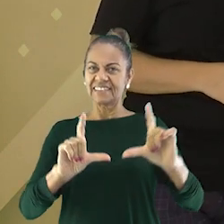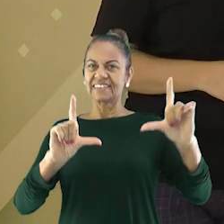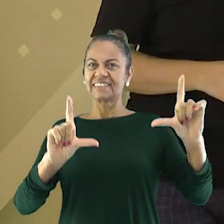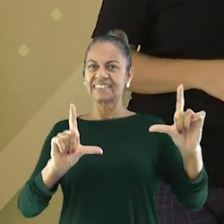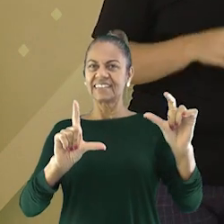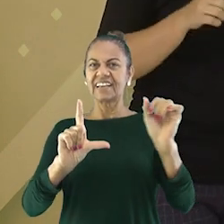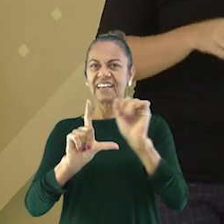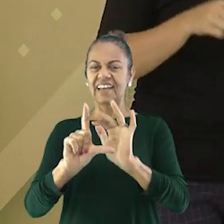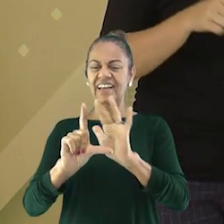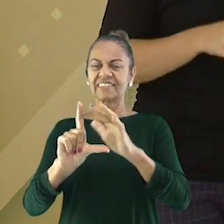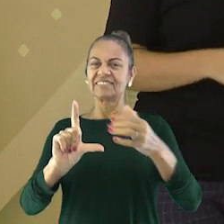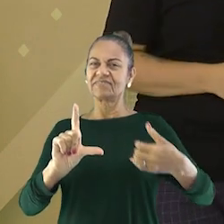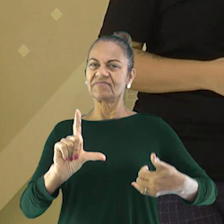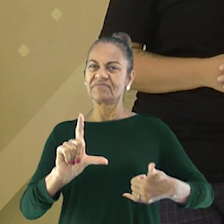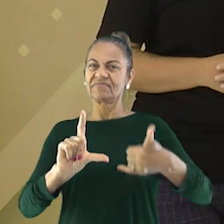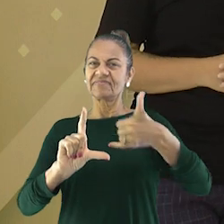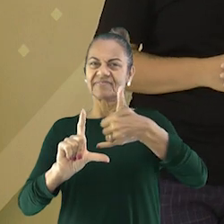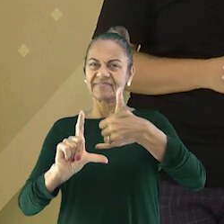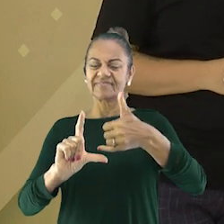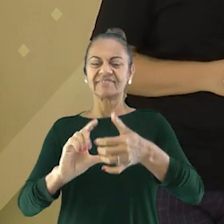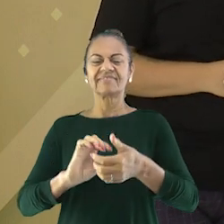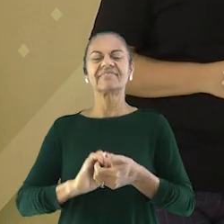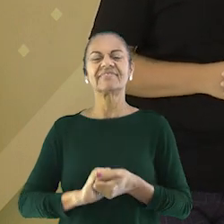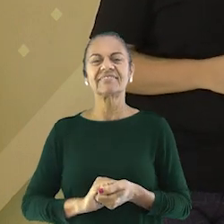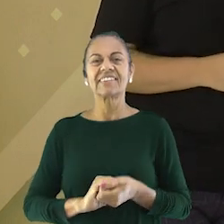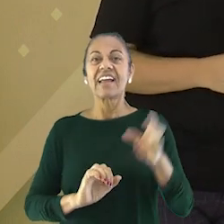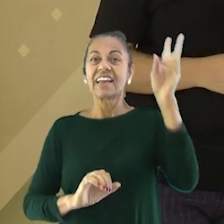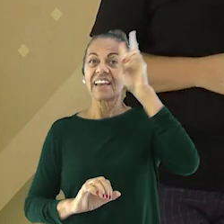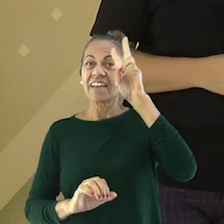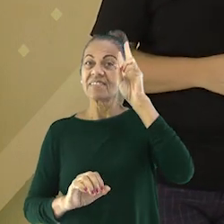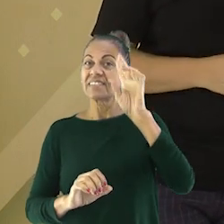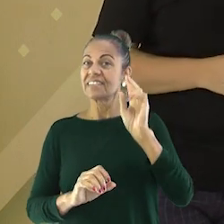por meio do QR Code que aparece aqui na sua tela.